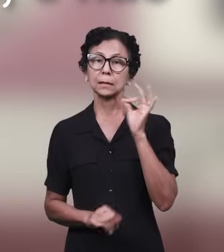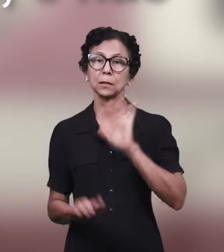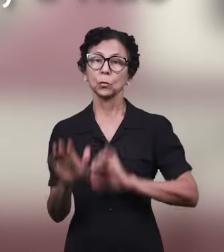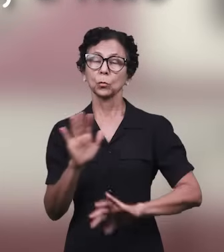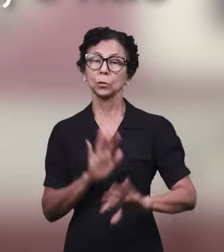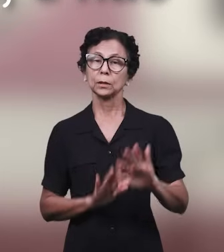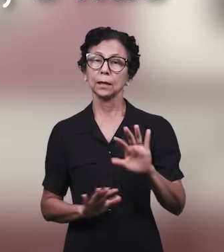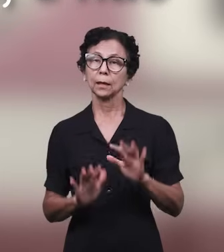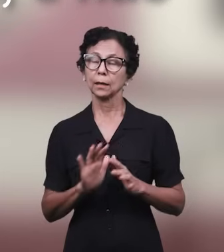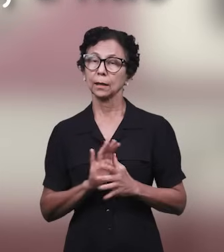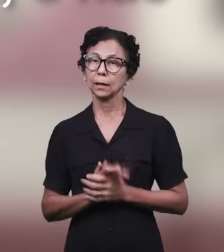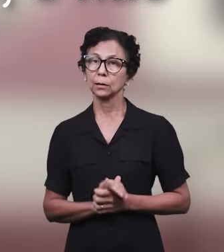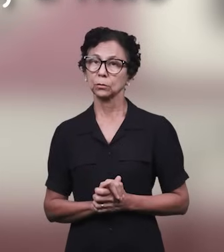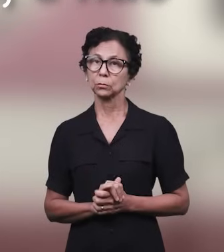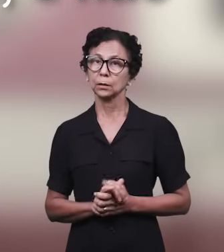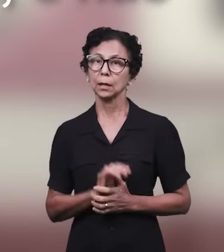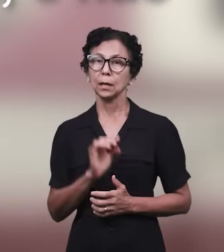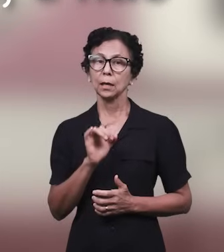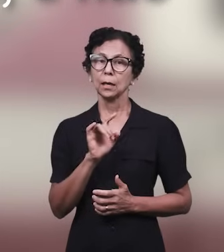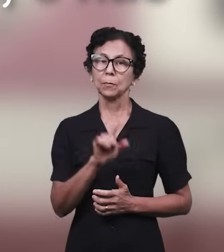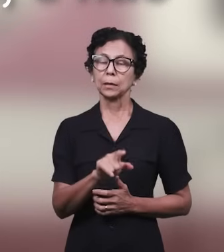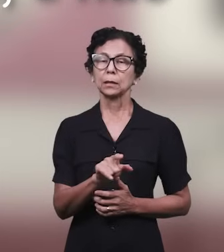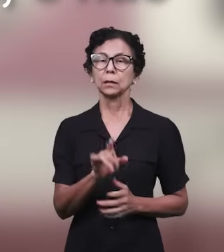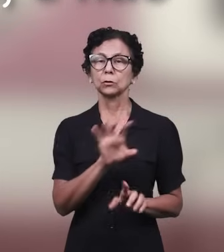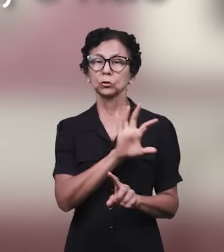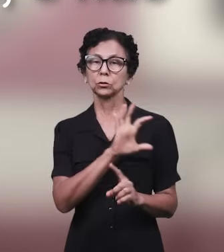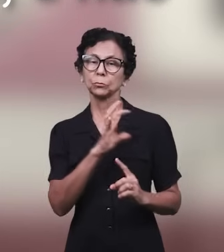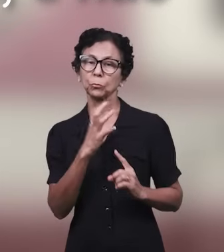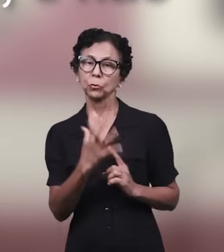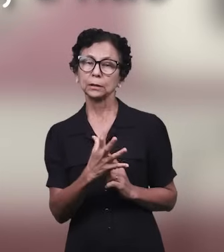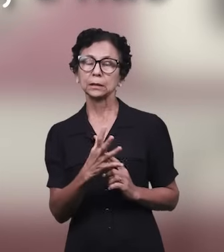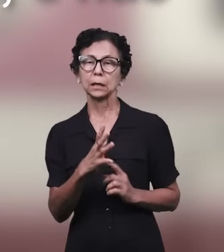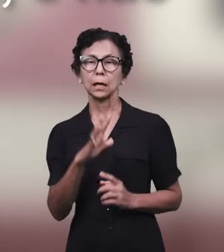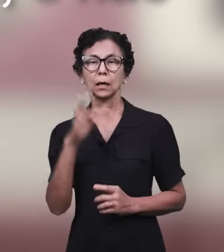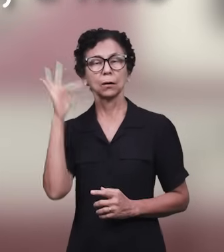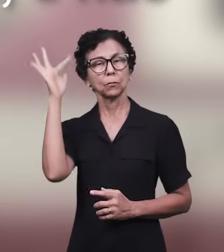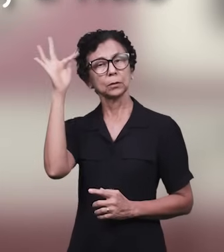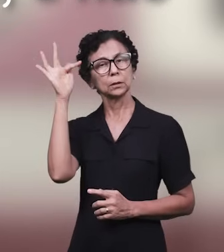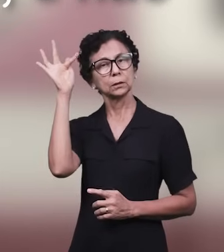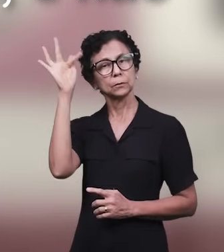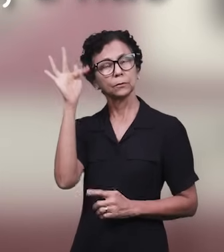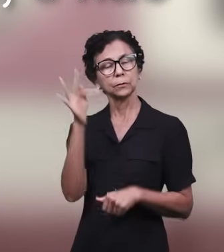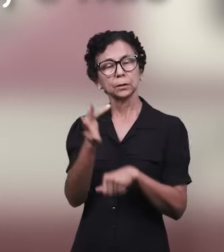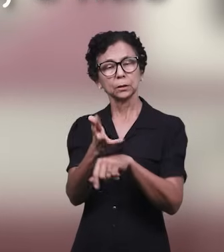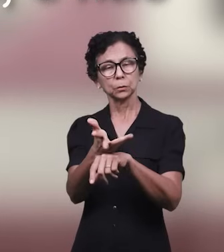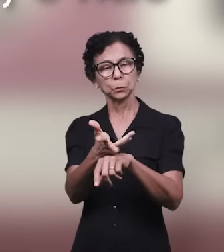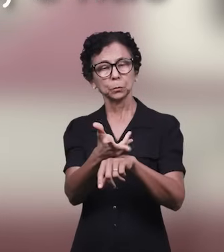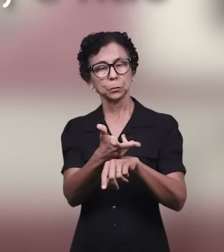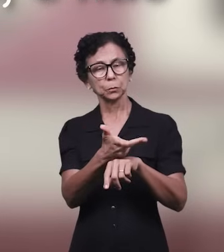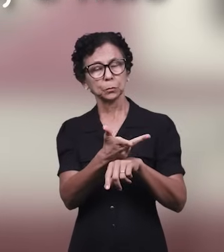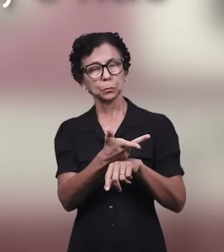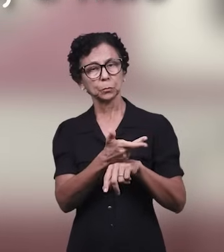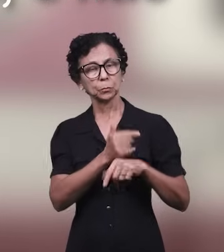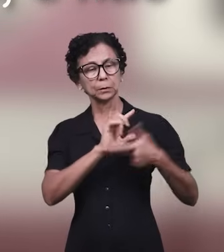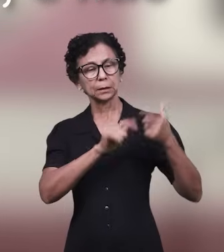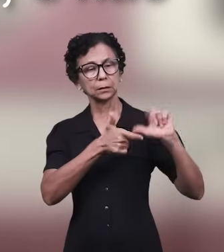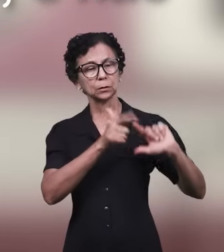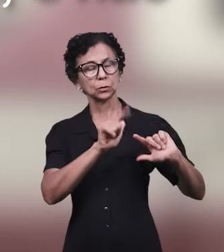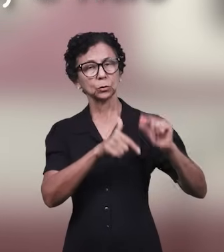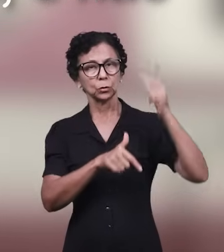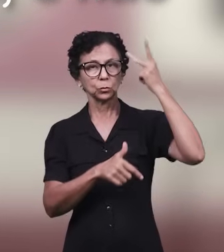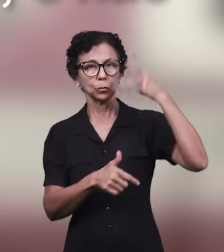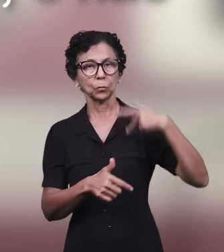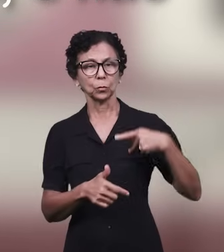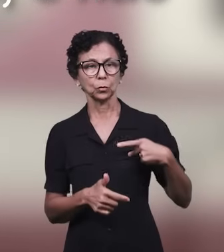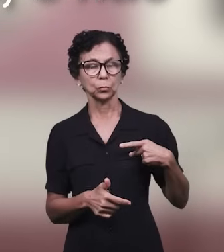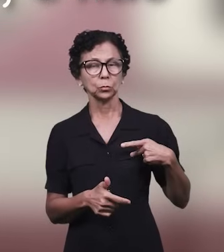por meio de filosofias e vãs sutilezas, segundo a tradição dos homens, segundo os rudimentos do mundo e